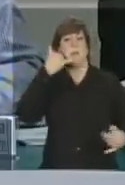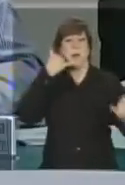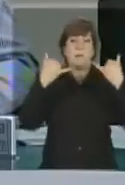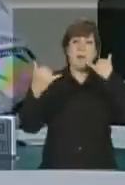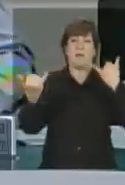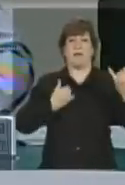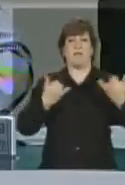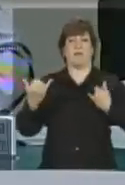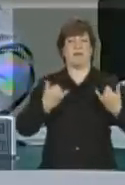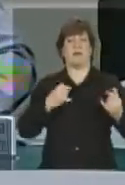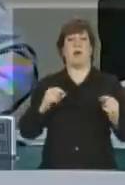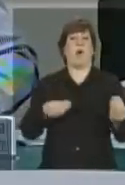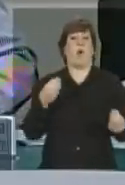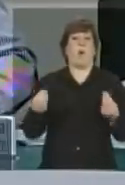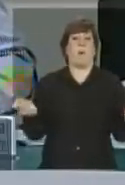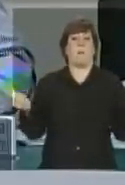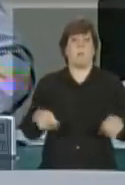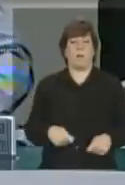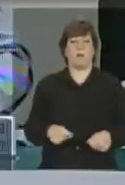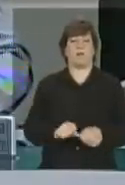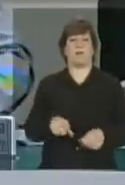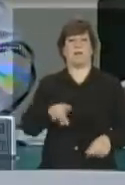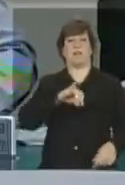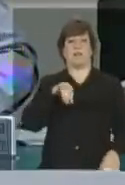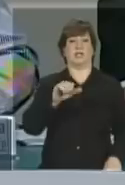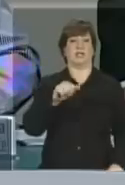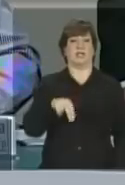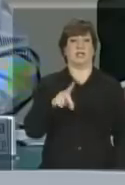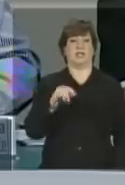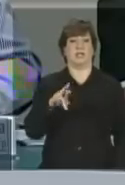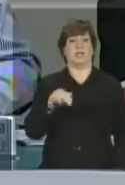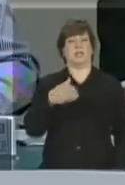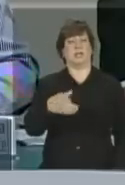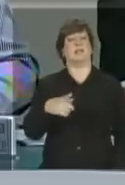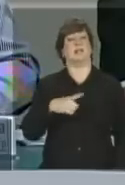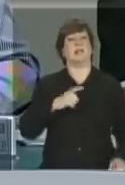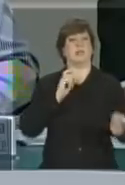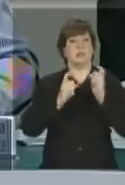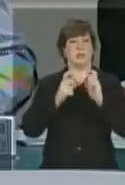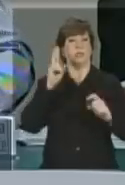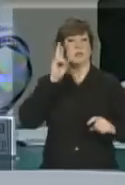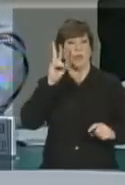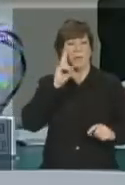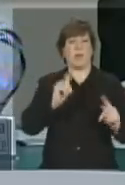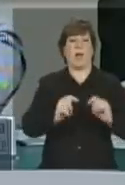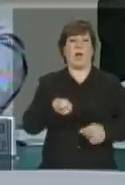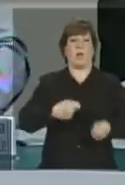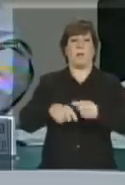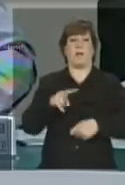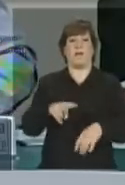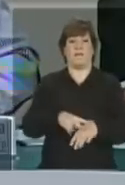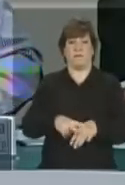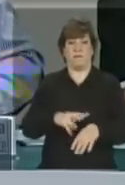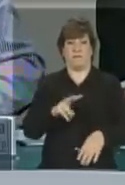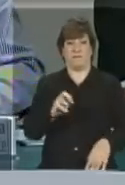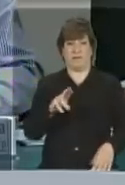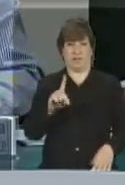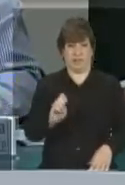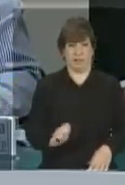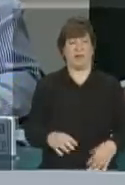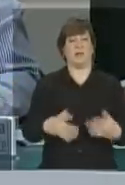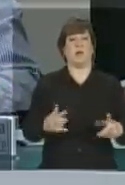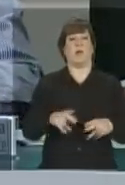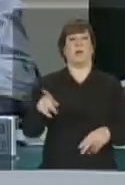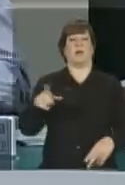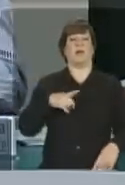podemos engajar. Então, estou vendo aqui a minha amiga Jandira Fengali, que tem uma discussão sobre a economia verde. Como eu também fui procurado pelo